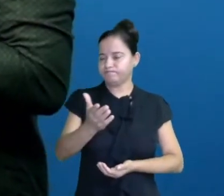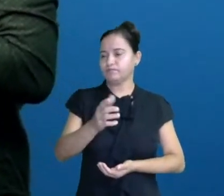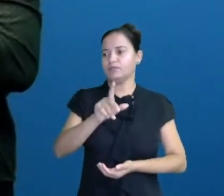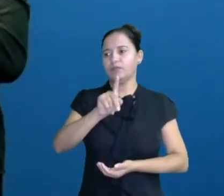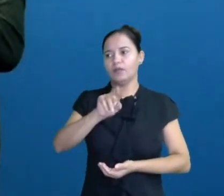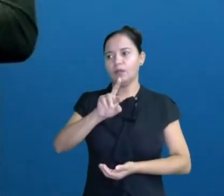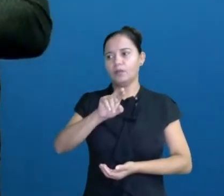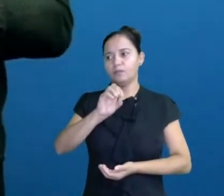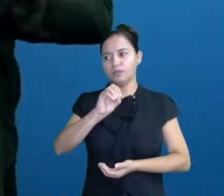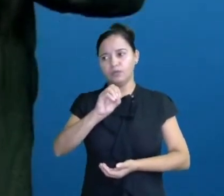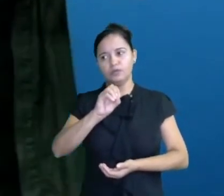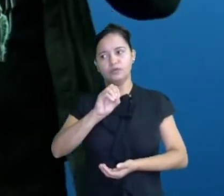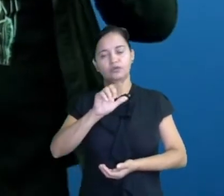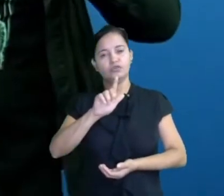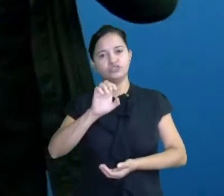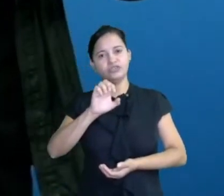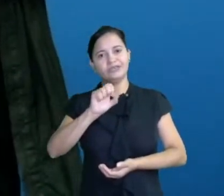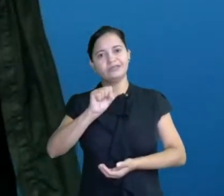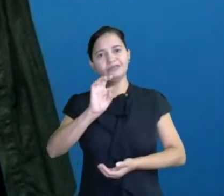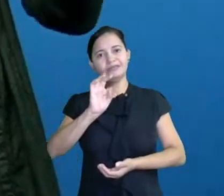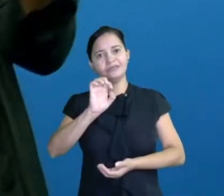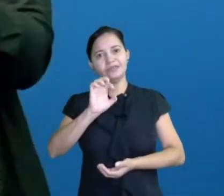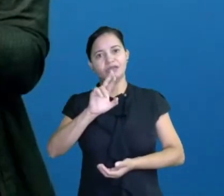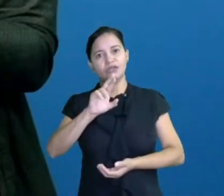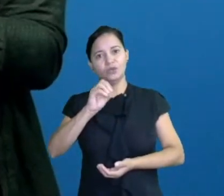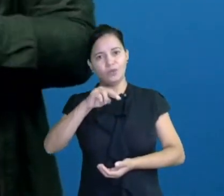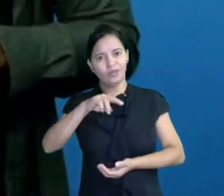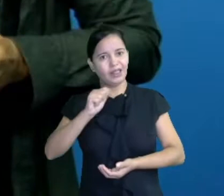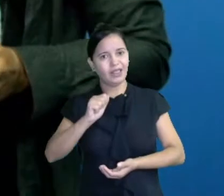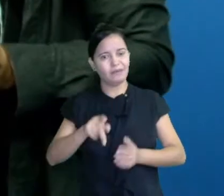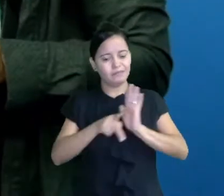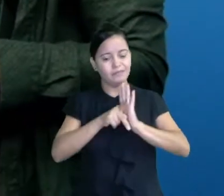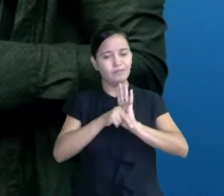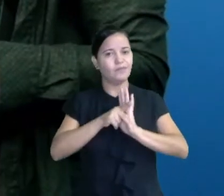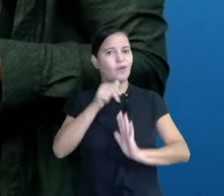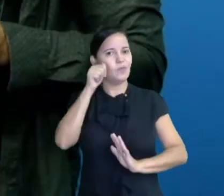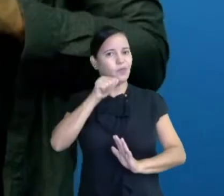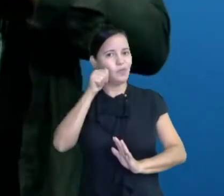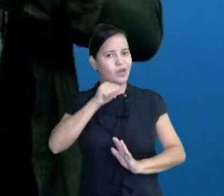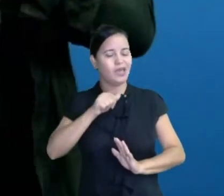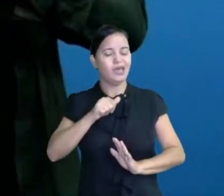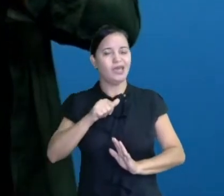progesterona? Esse hormônio aqui, gente, de forma bem simples, de forma bem resumida, ele